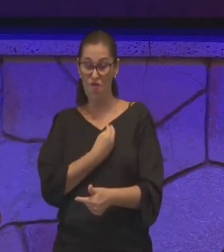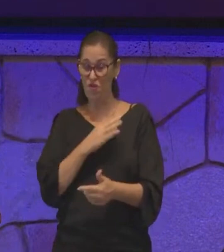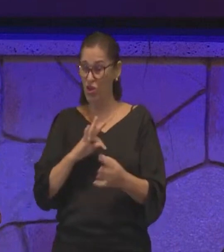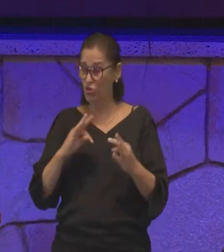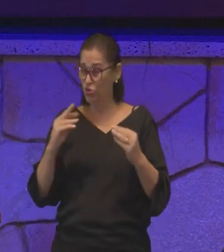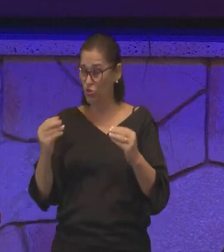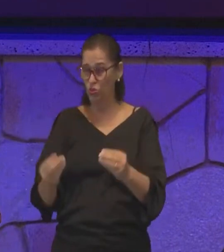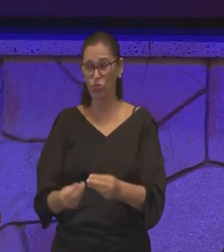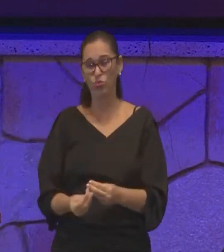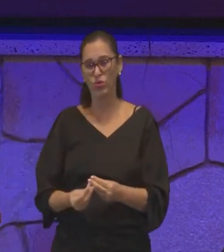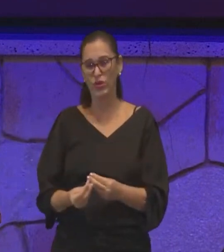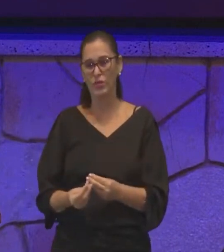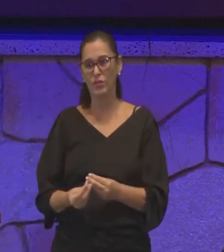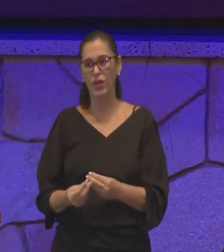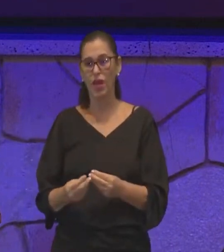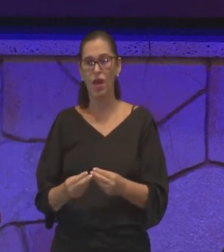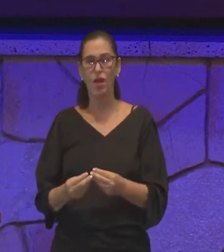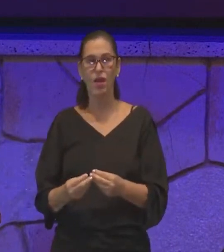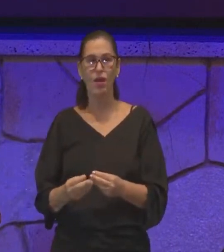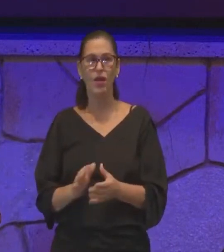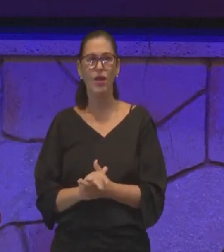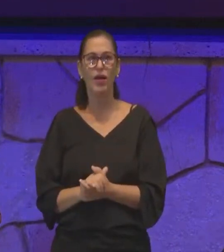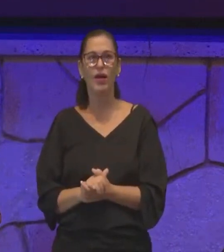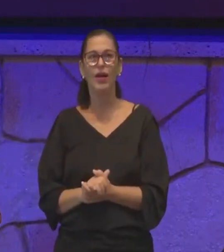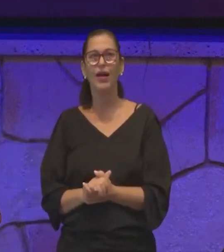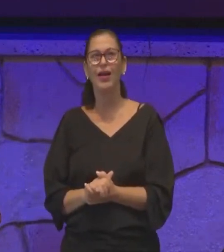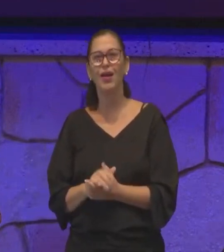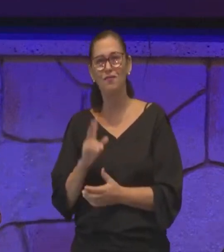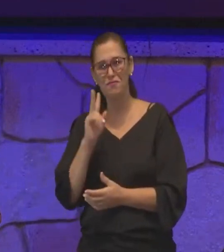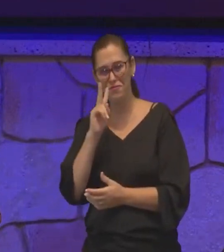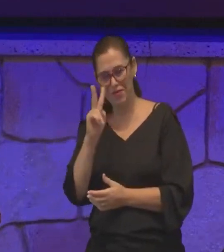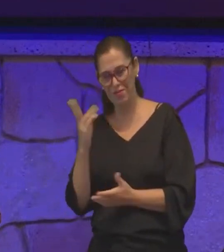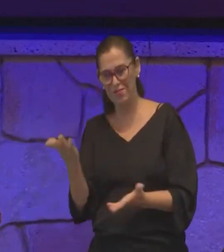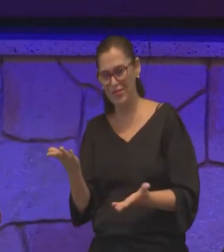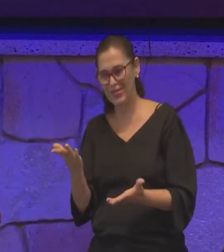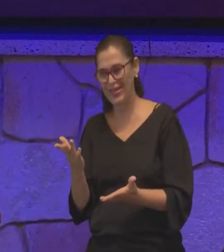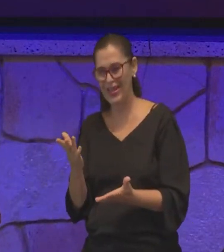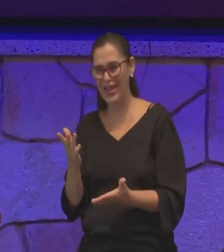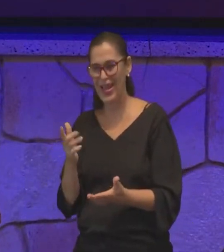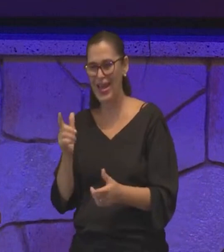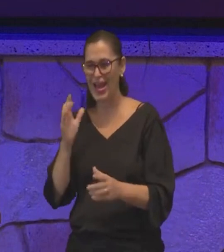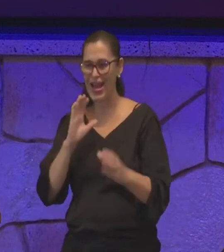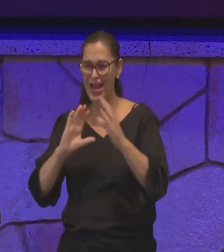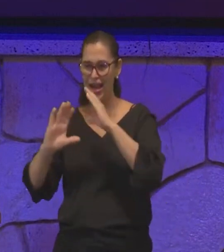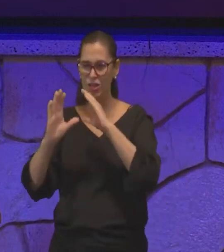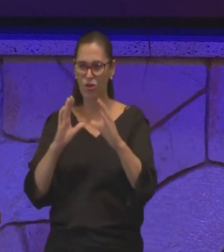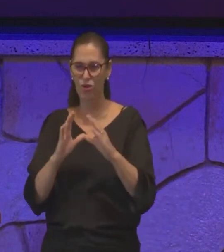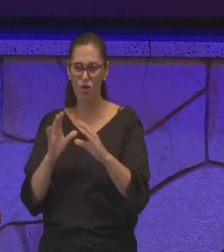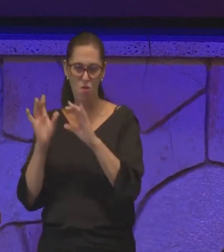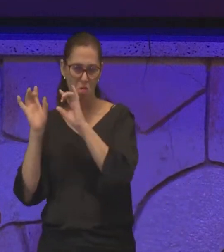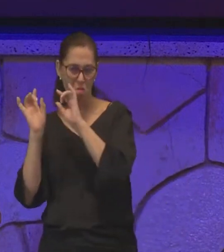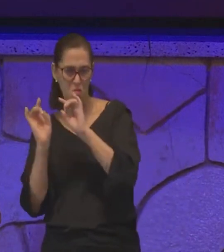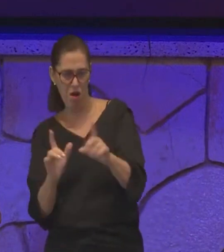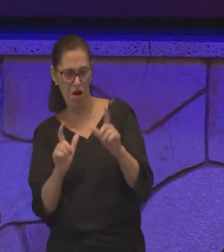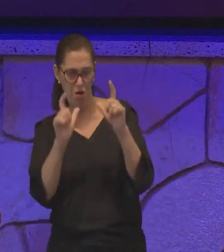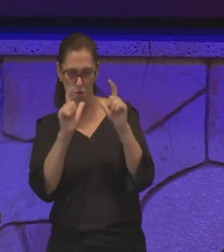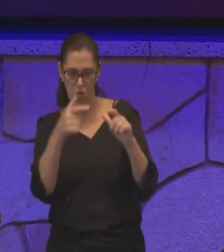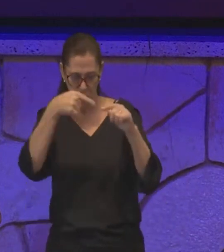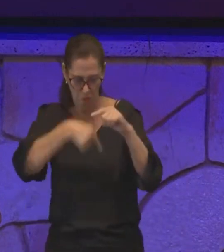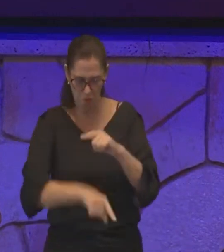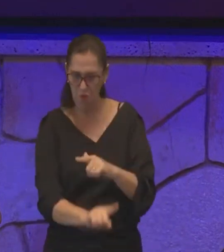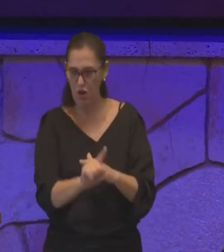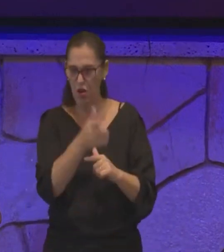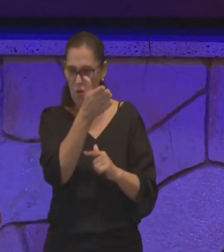nós ouvimos aqui a nossa irmã Cris cantando. Foi jogado num buraco, numa cisterna,